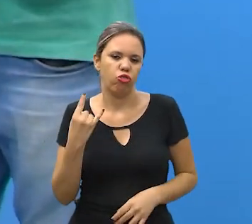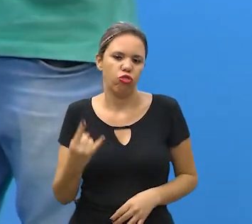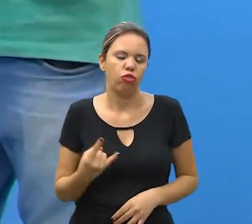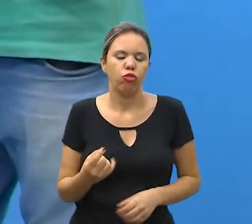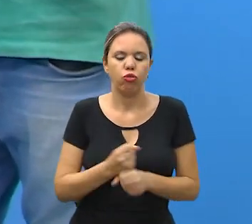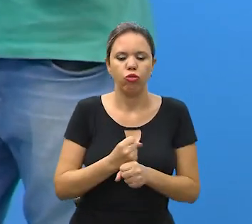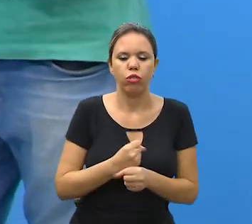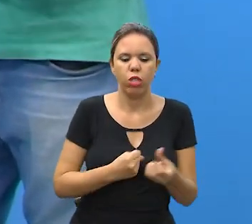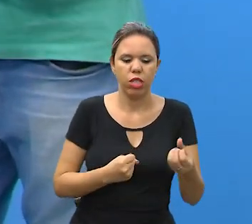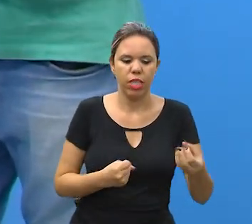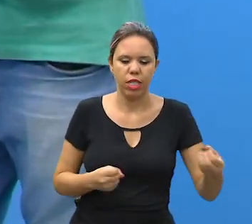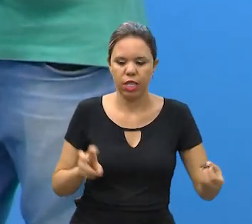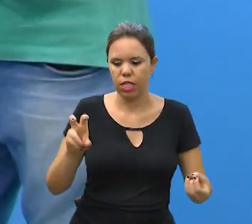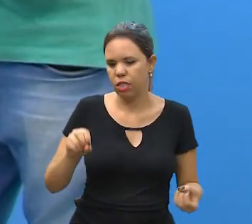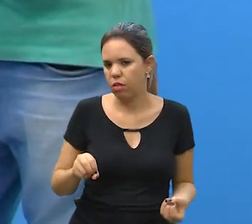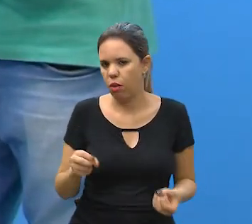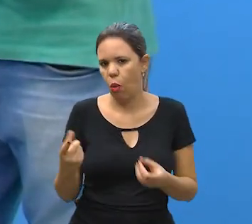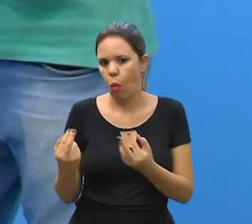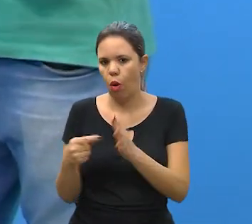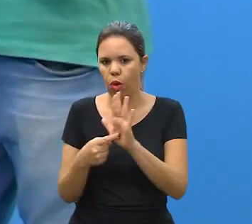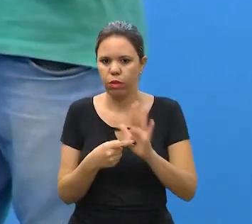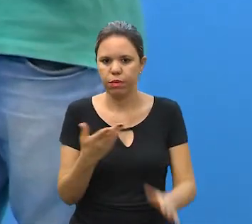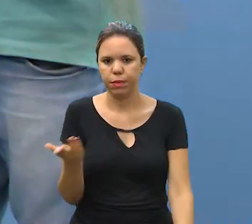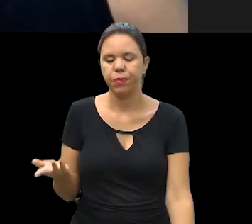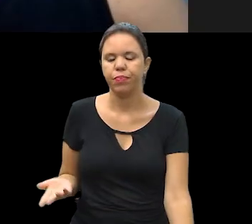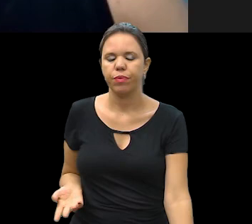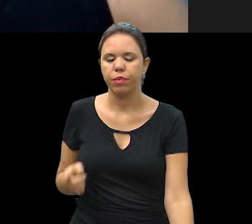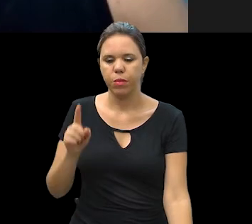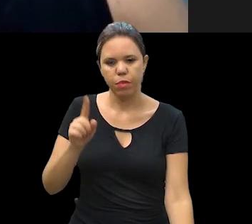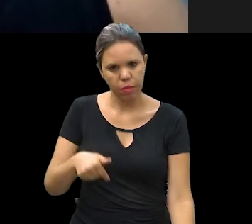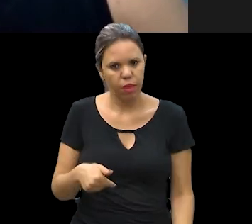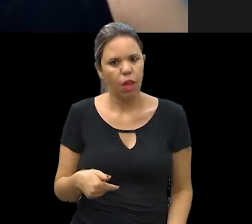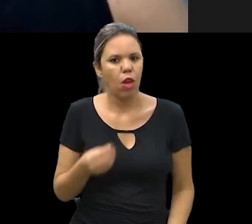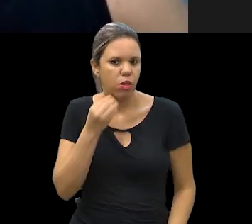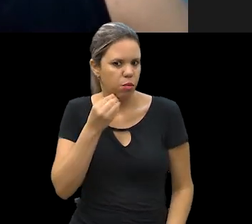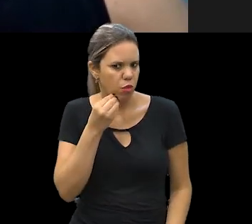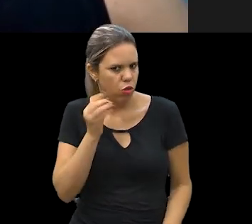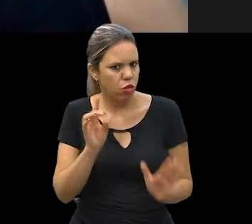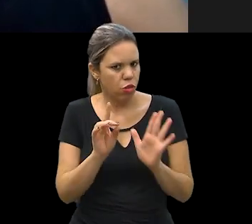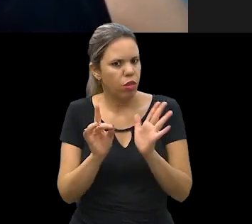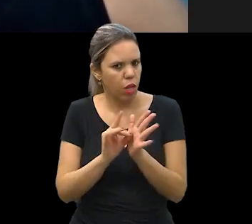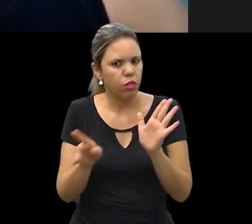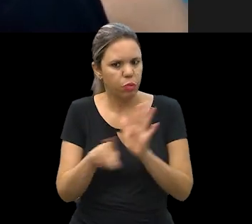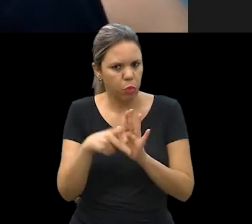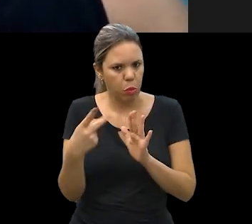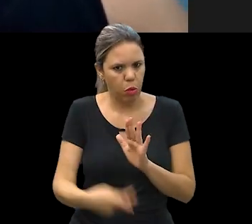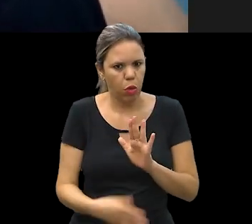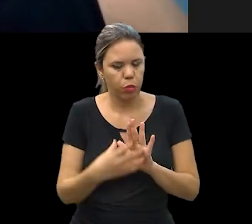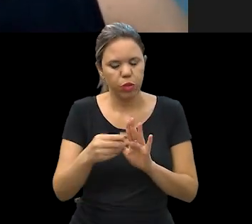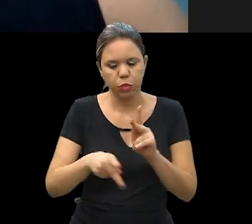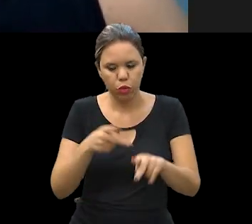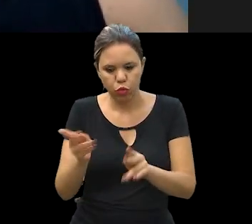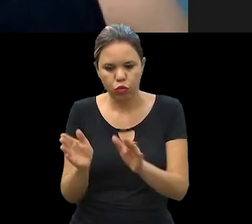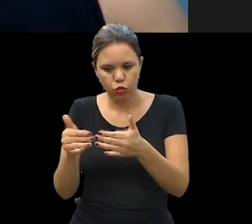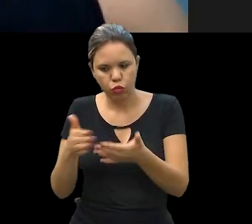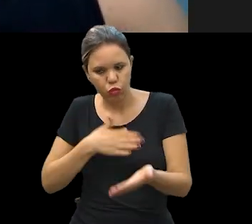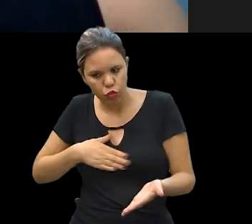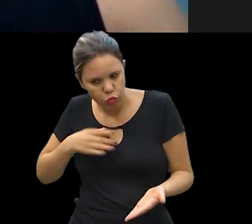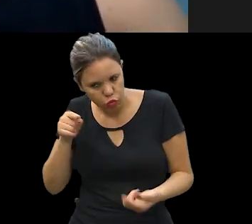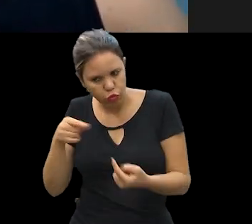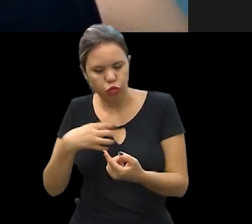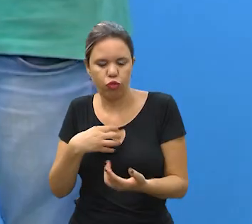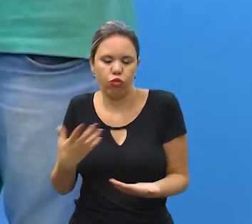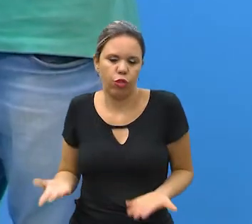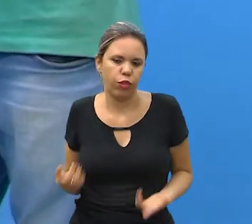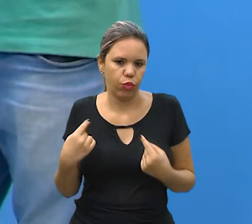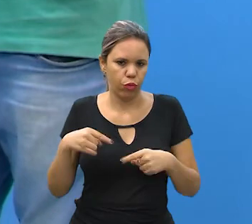anos 50, 60, como vocês se apresentam, é um nicho bem específico, vamos dizer assim, de um pessoal que